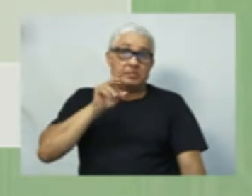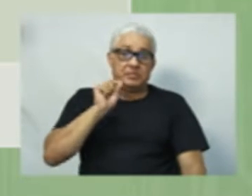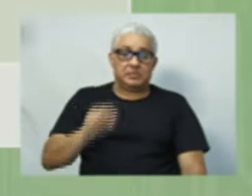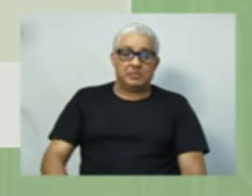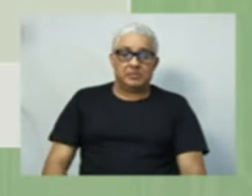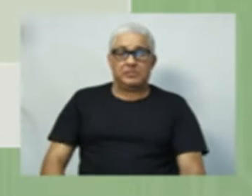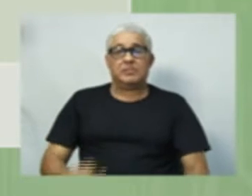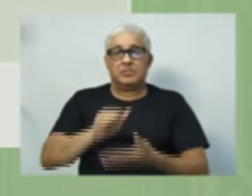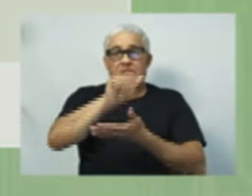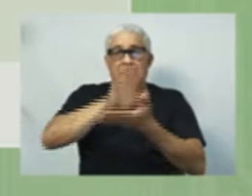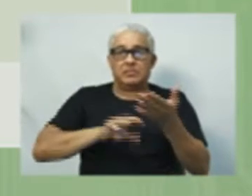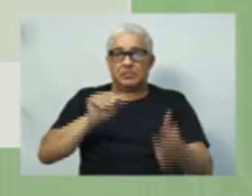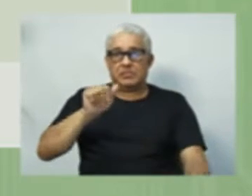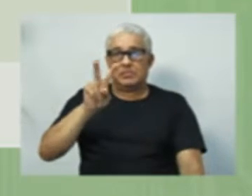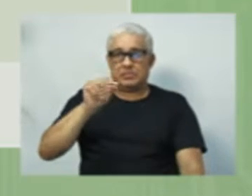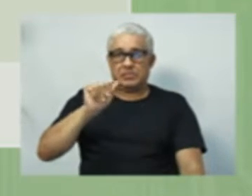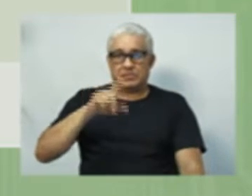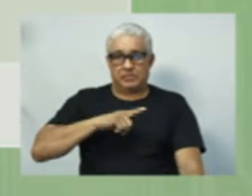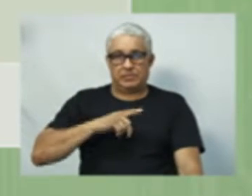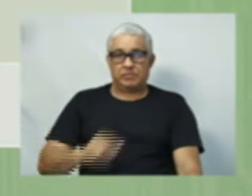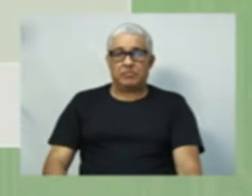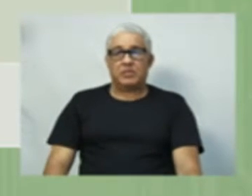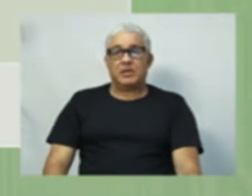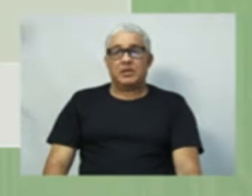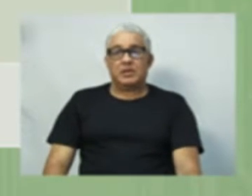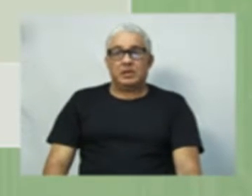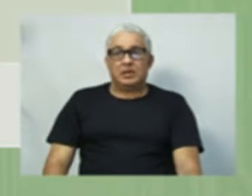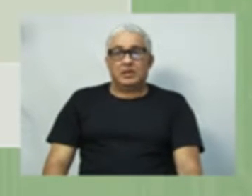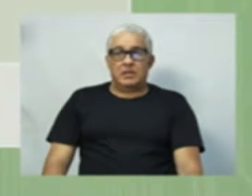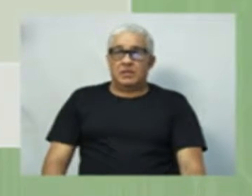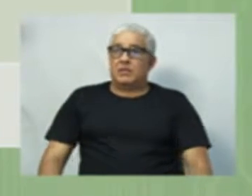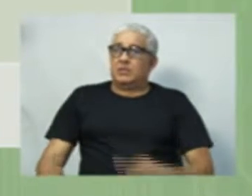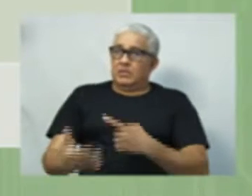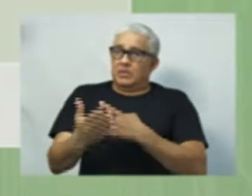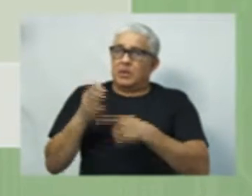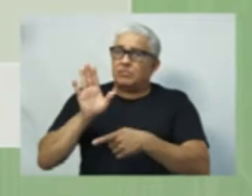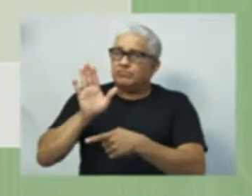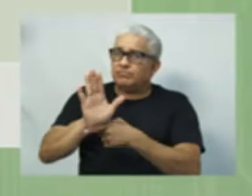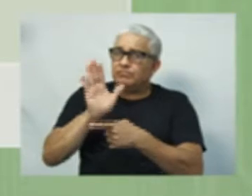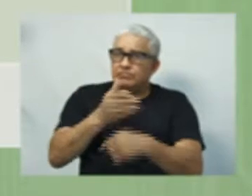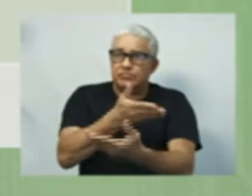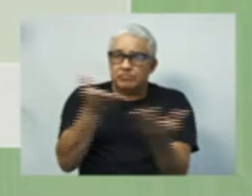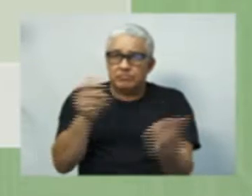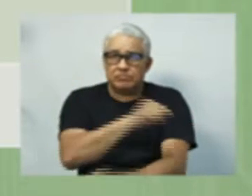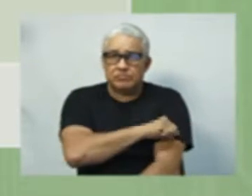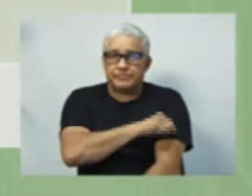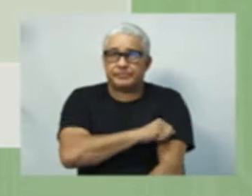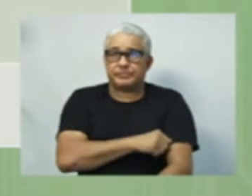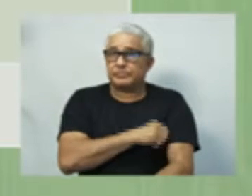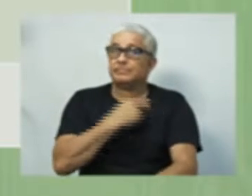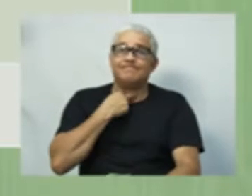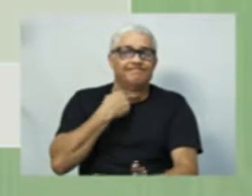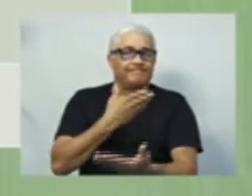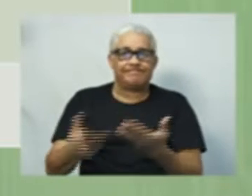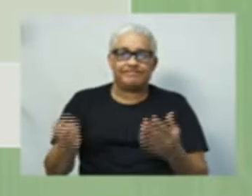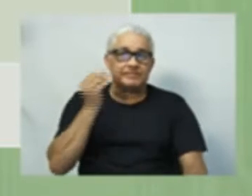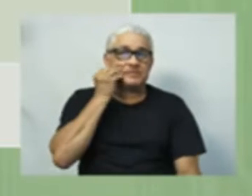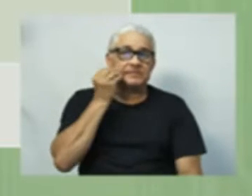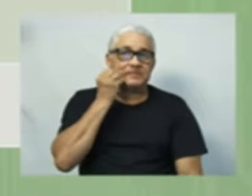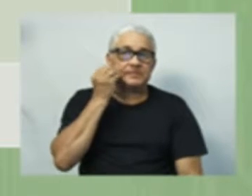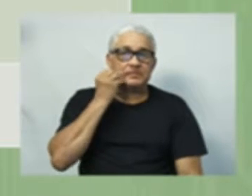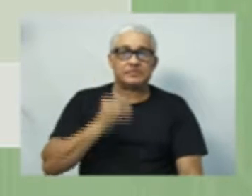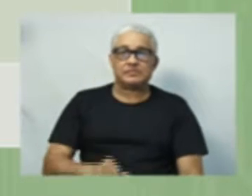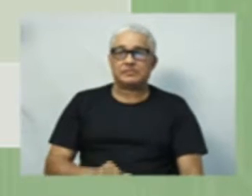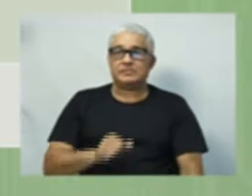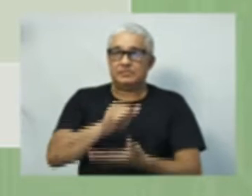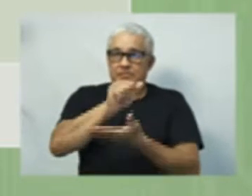Essas atividades no AVA aqui, são uma grande ajuda para o aluno. Portanto, não perca a oportunidade de fazer as atividades